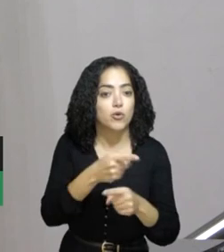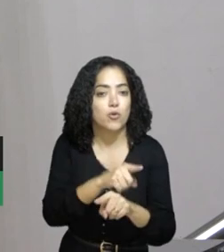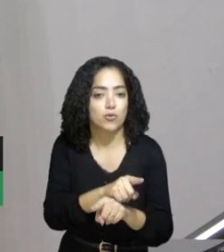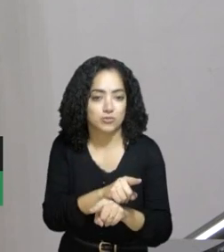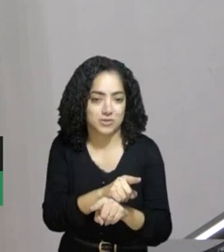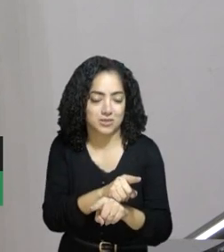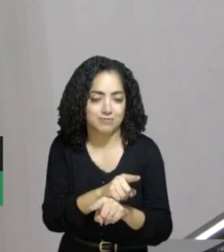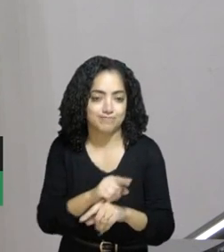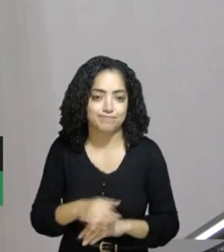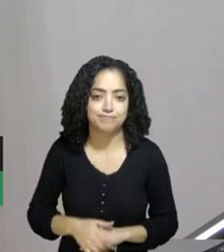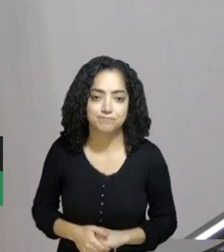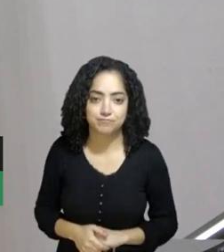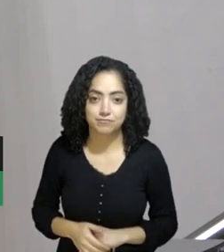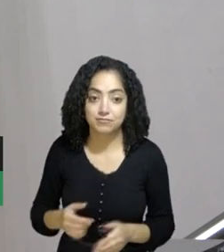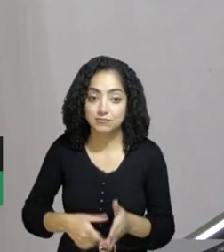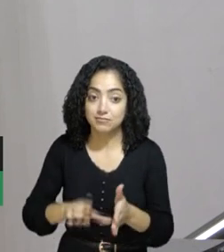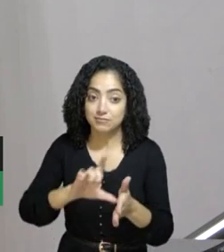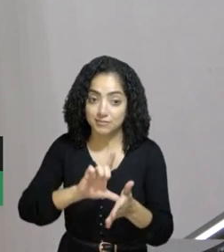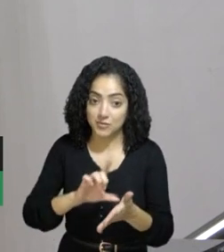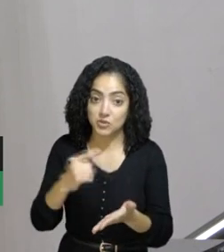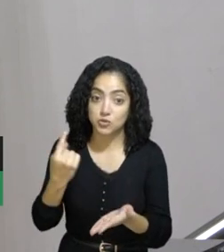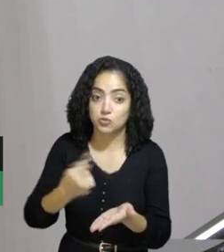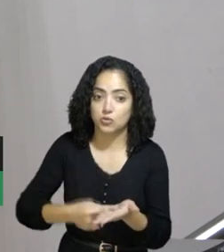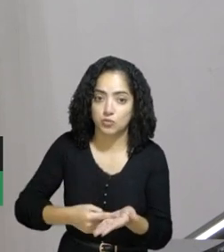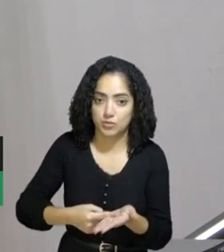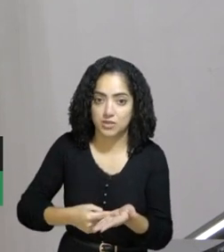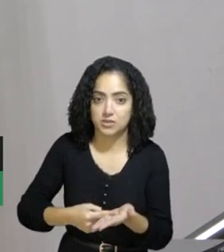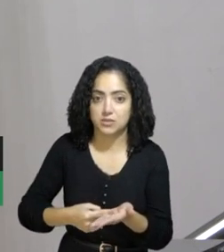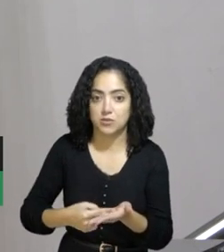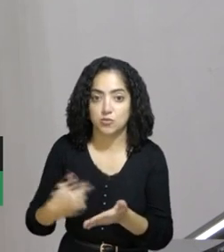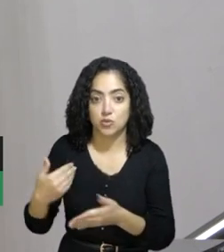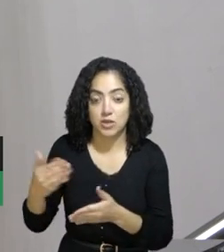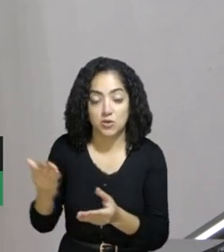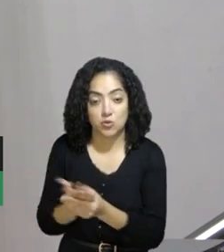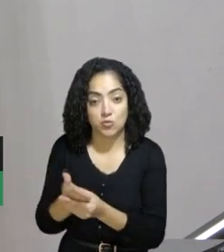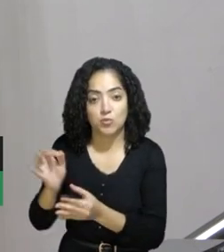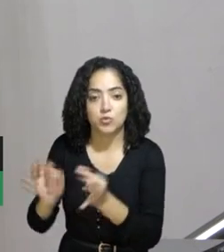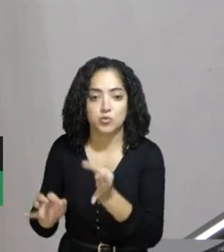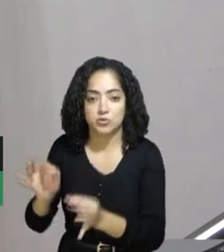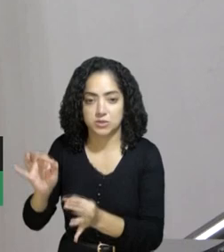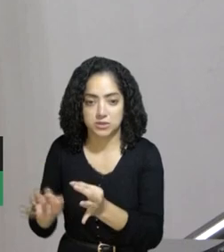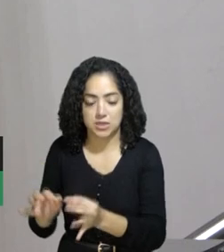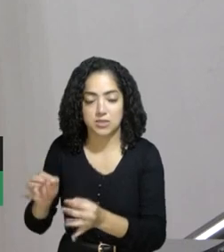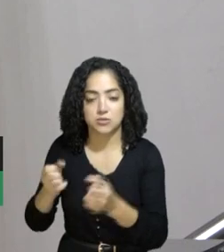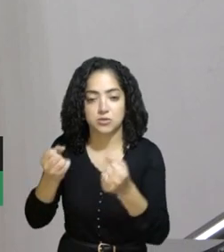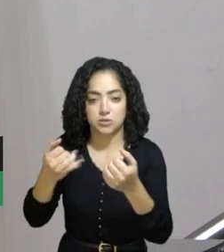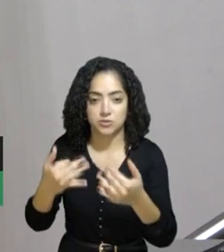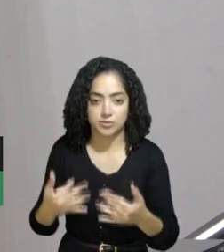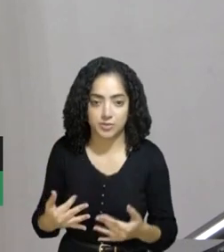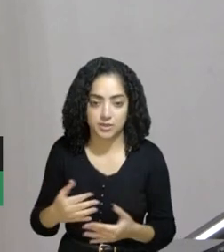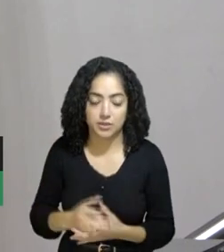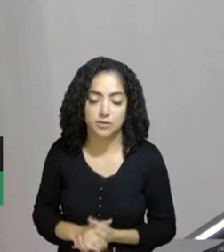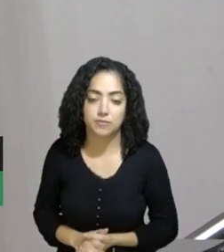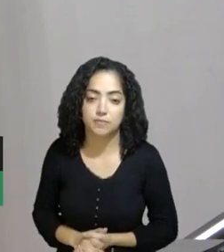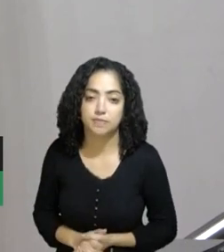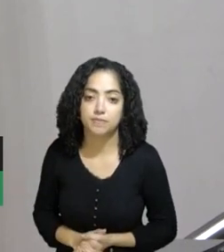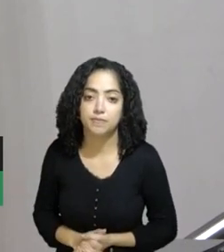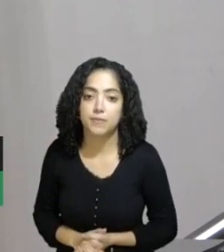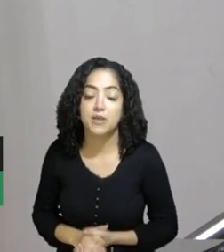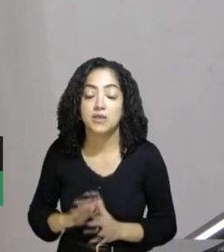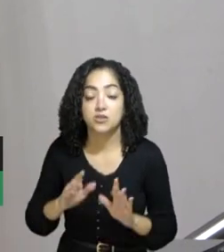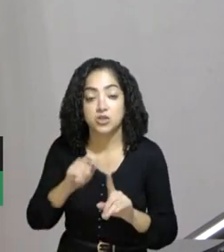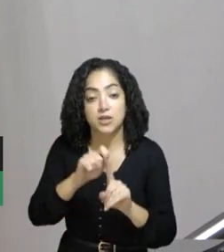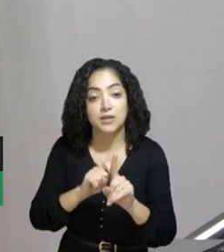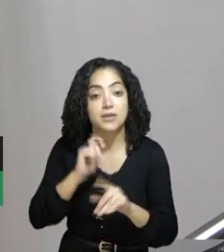do cumprimento das ações contidas num processo judicial que eu enumero nesse termo. Em abril deste